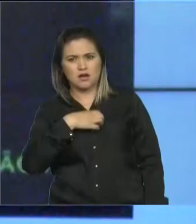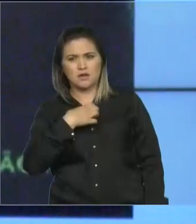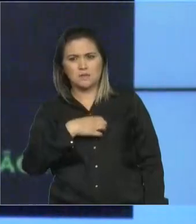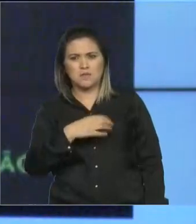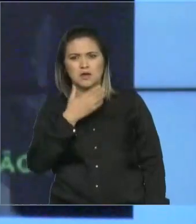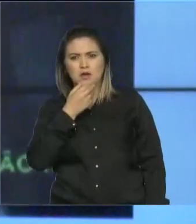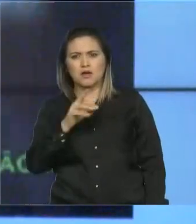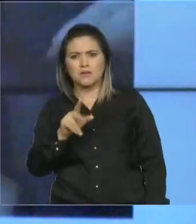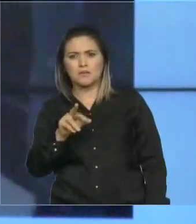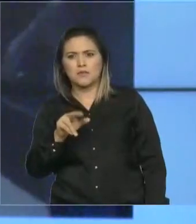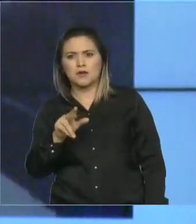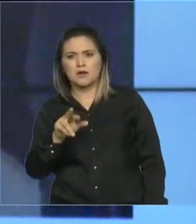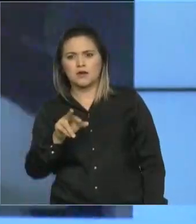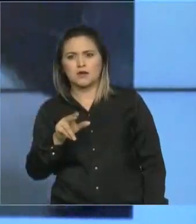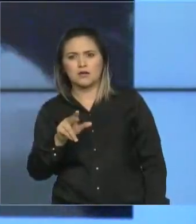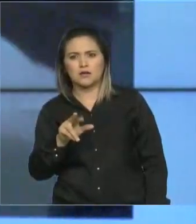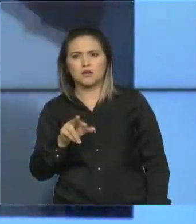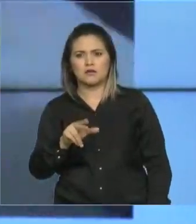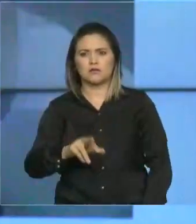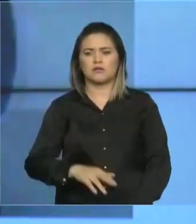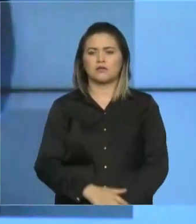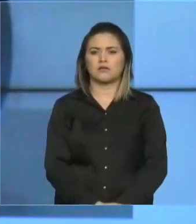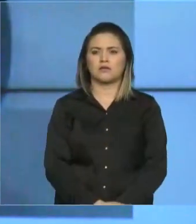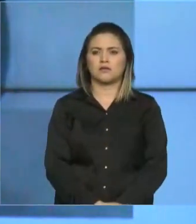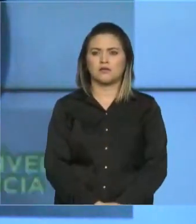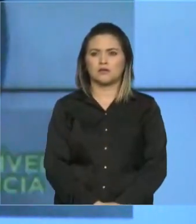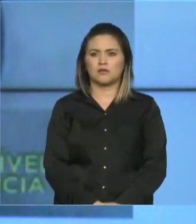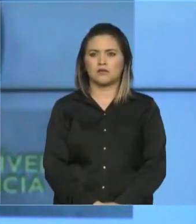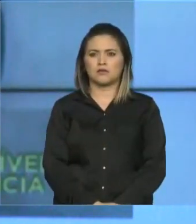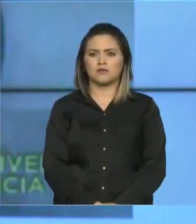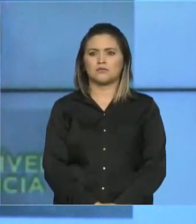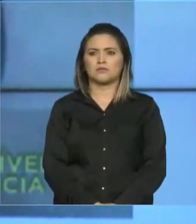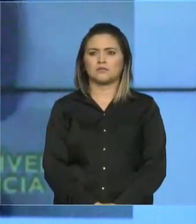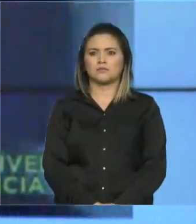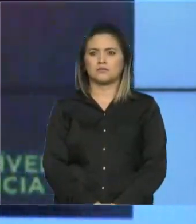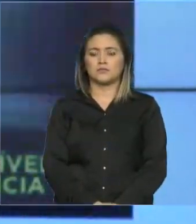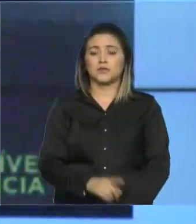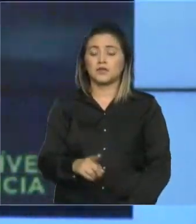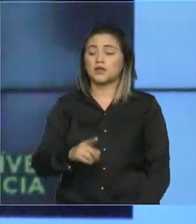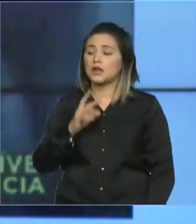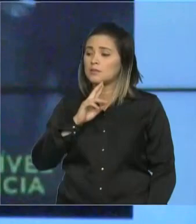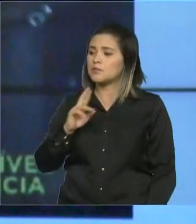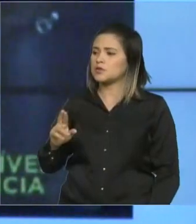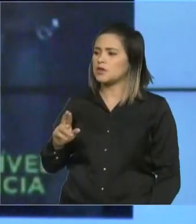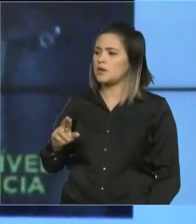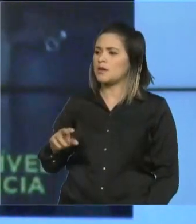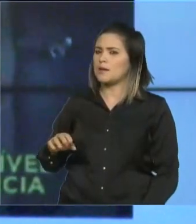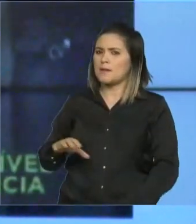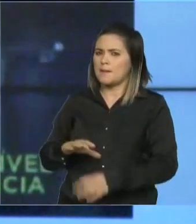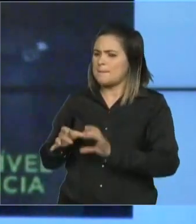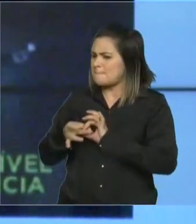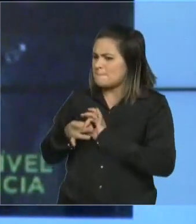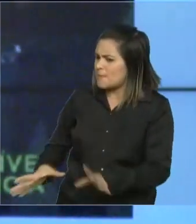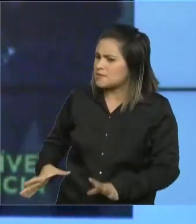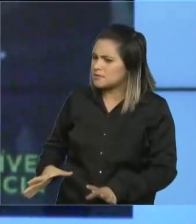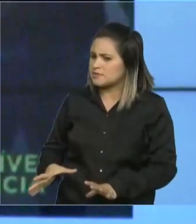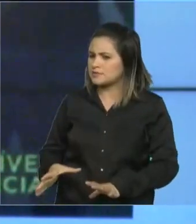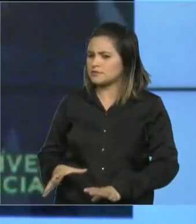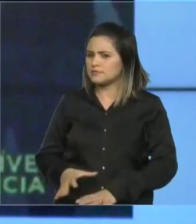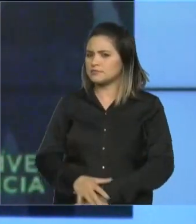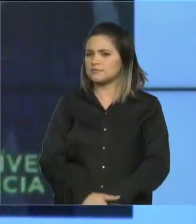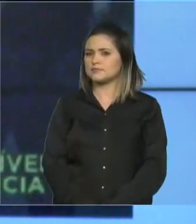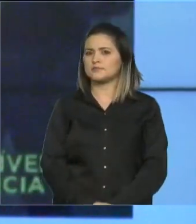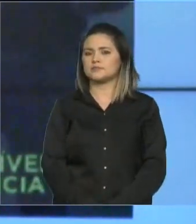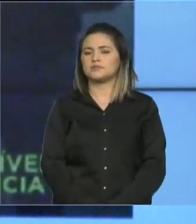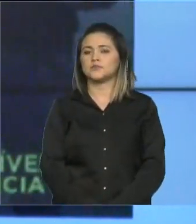solta. O palavrão vocês vão escutar, vão ver no vídeo que a gente vai mandar no grupo dos deputados. Ele está